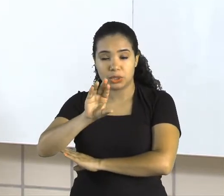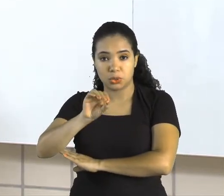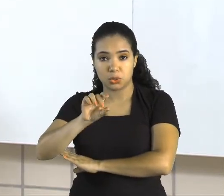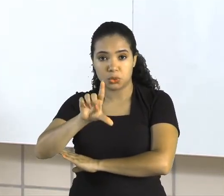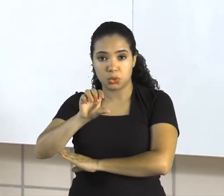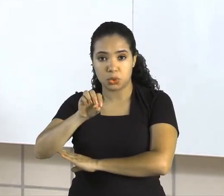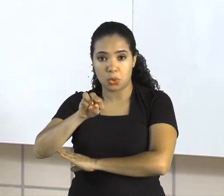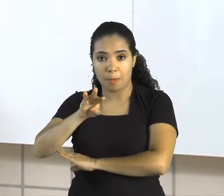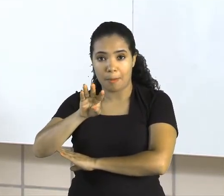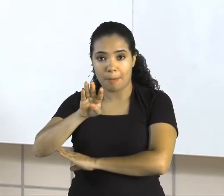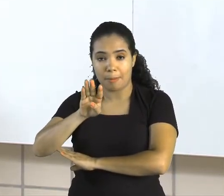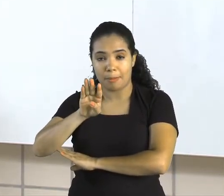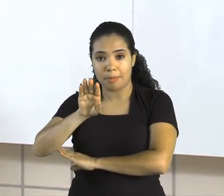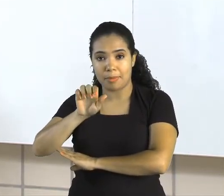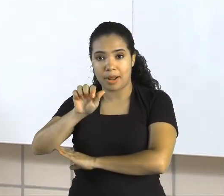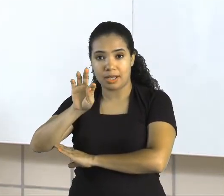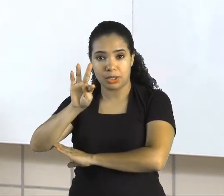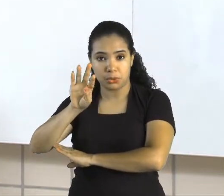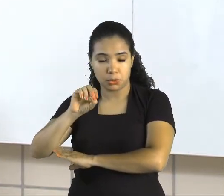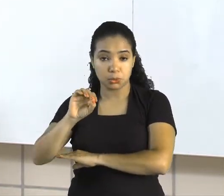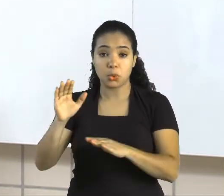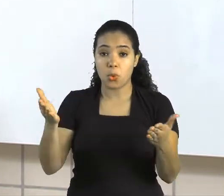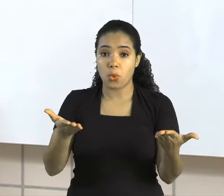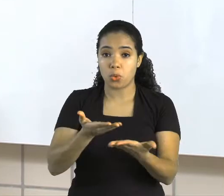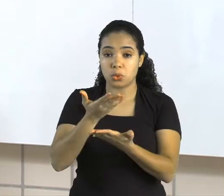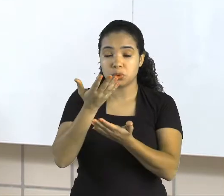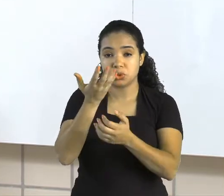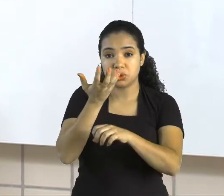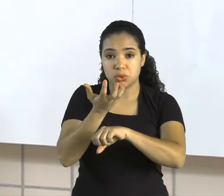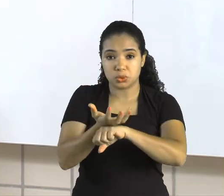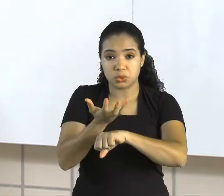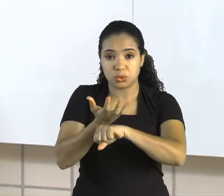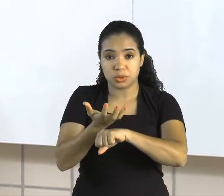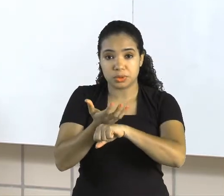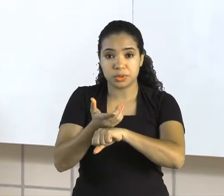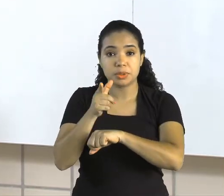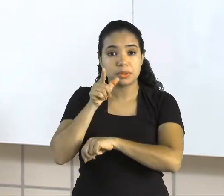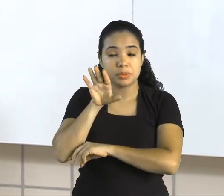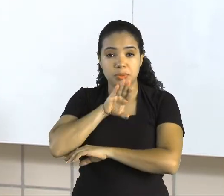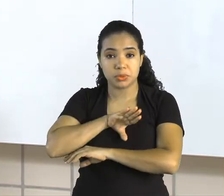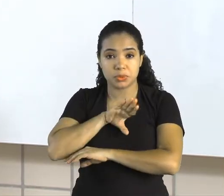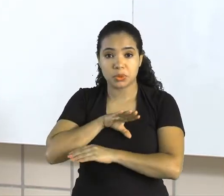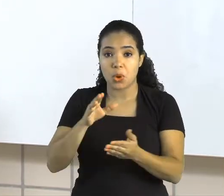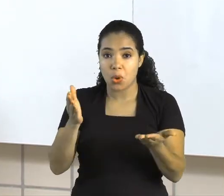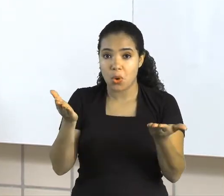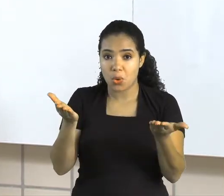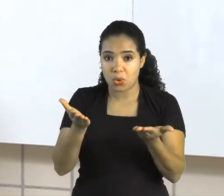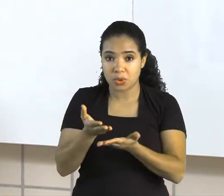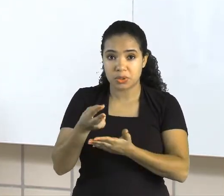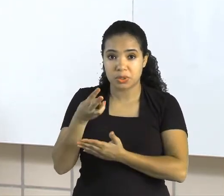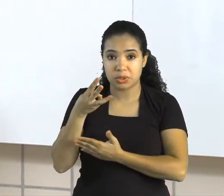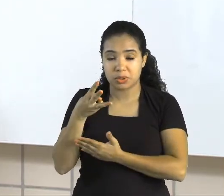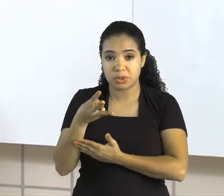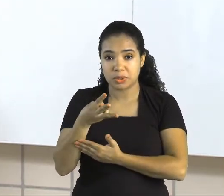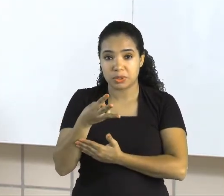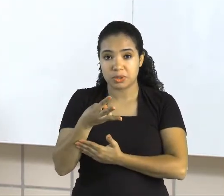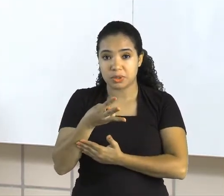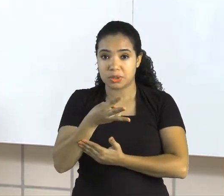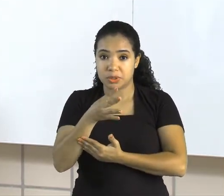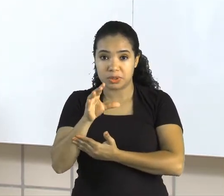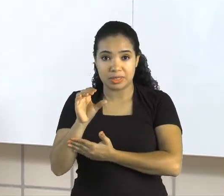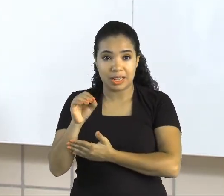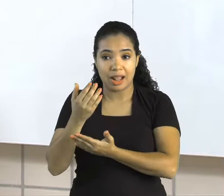componente curricular de língua portuguesa. Hoje nós já estamos na nossa 30ª aula de língua